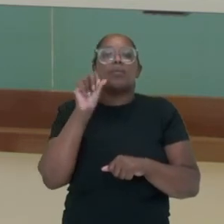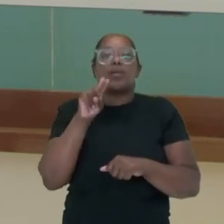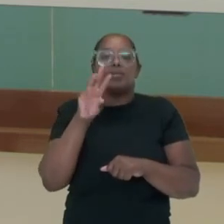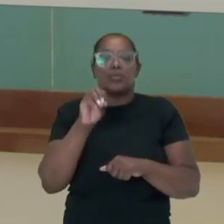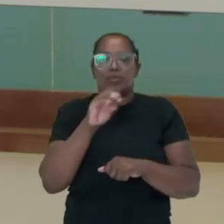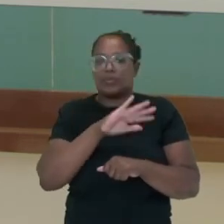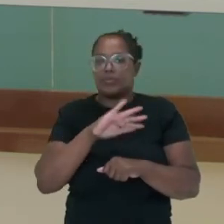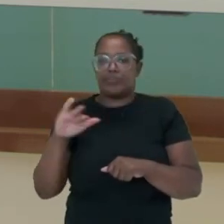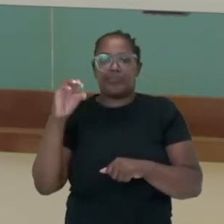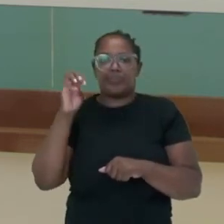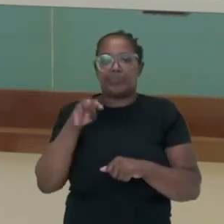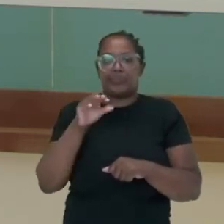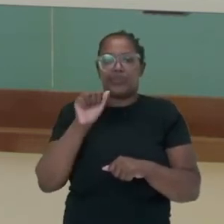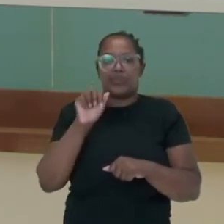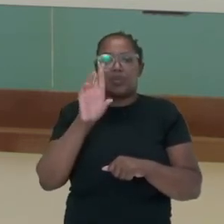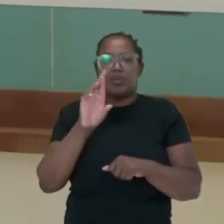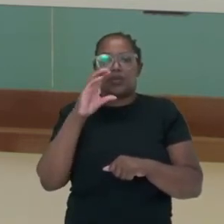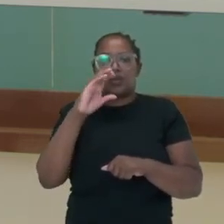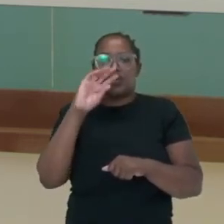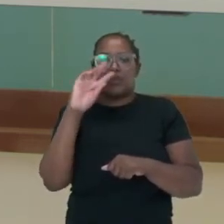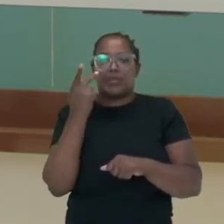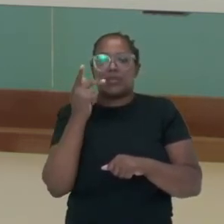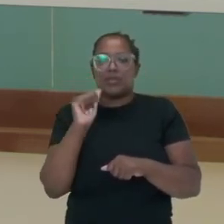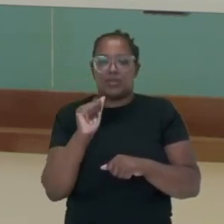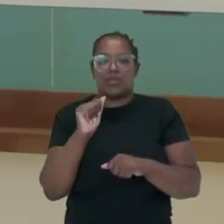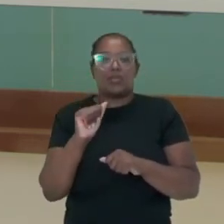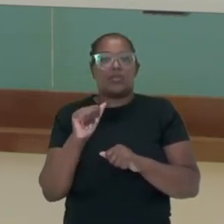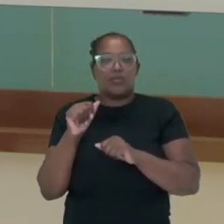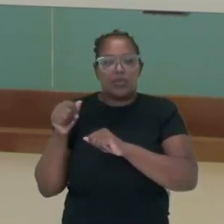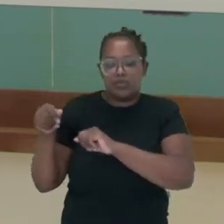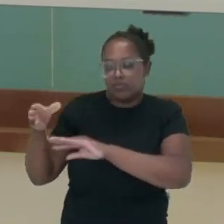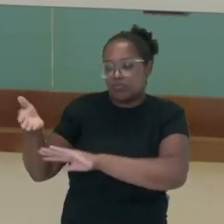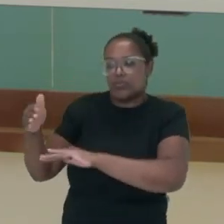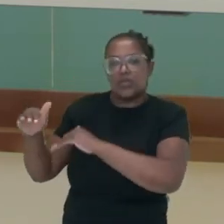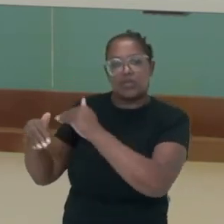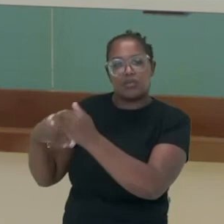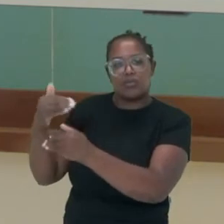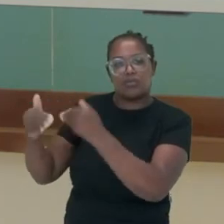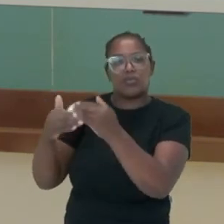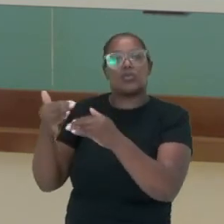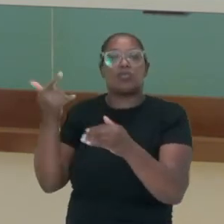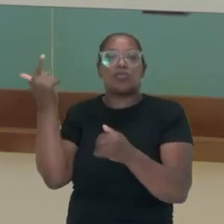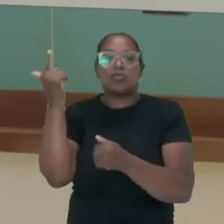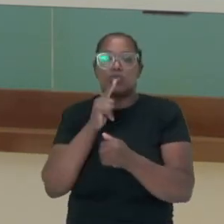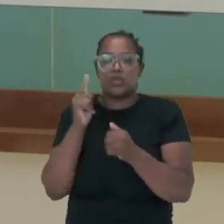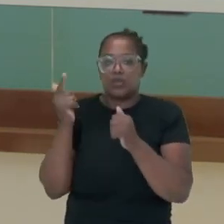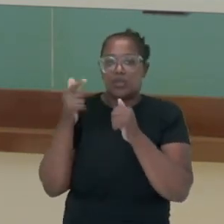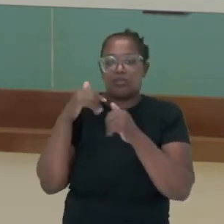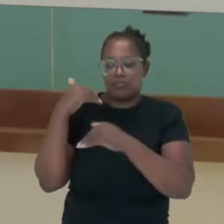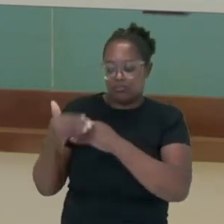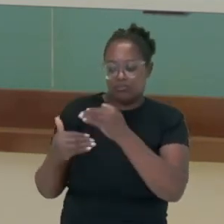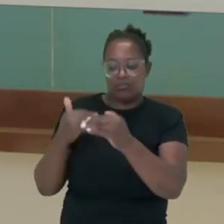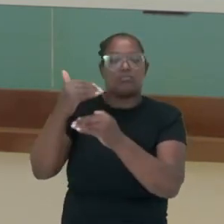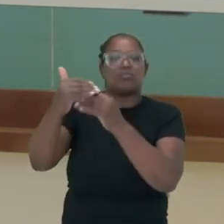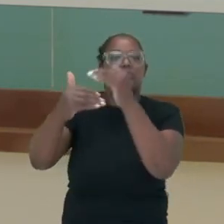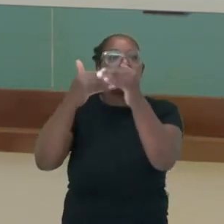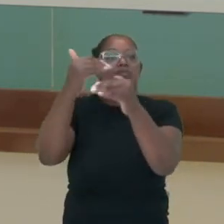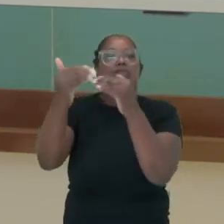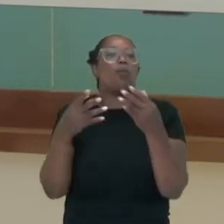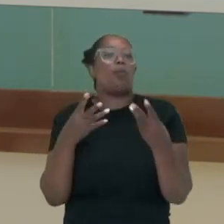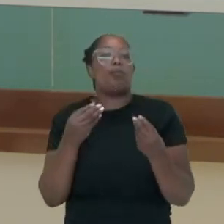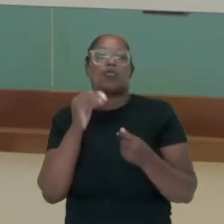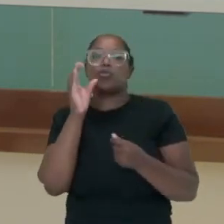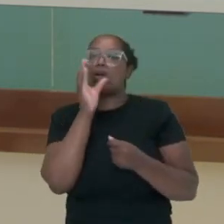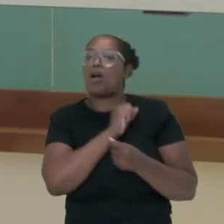de rendimento foram disponibilizadas para que os países conseguissem reconstruir muito rapidamente